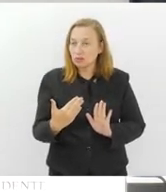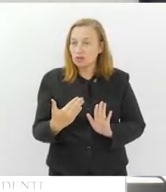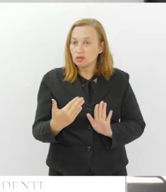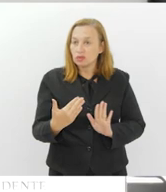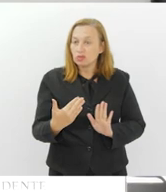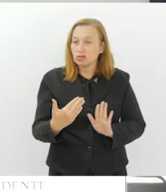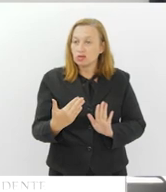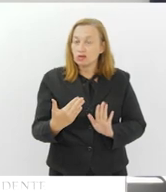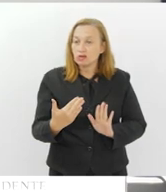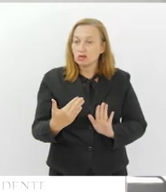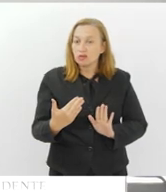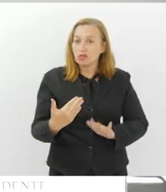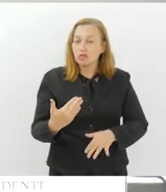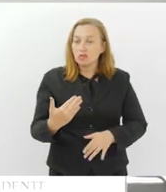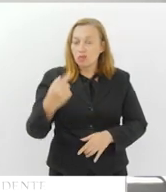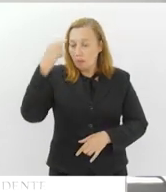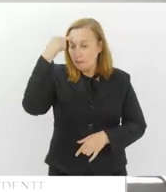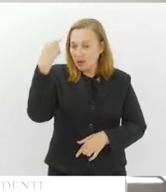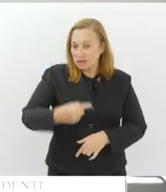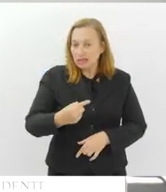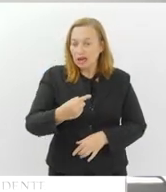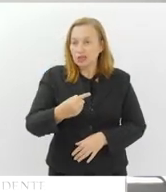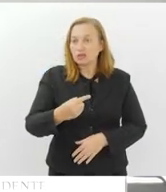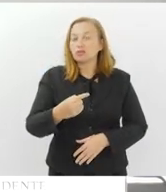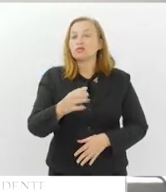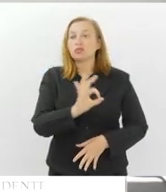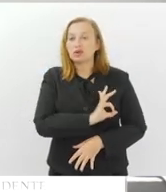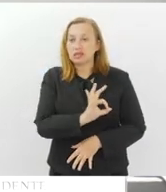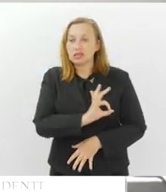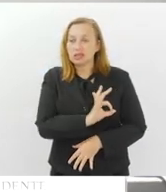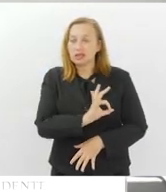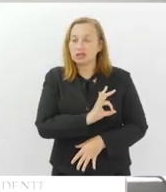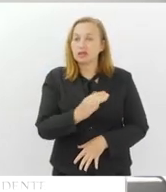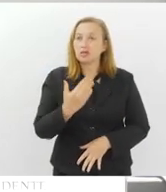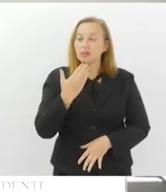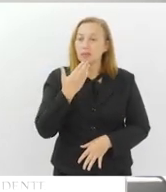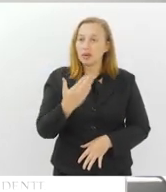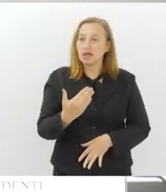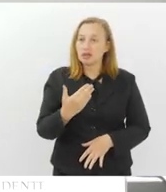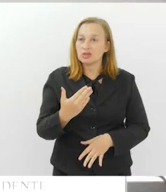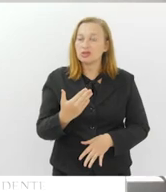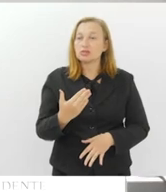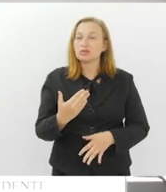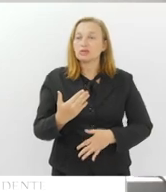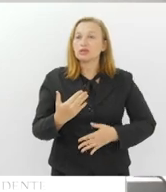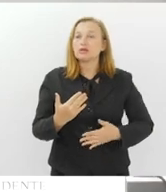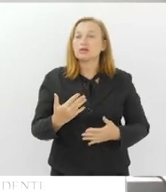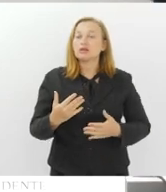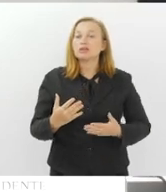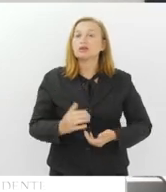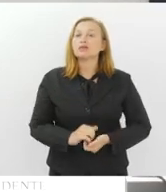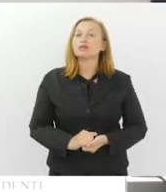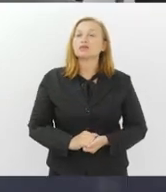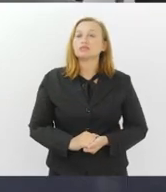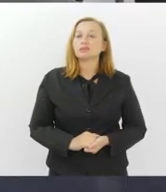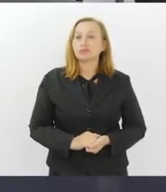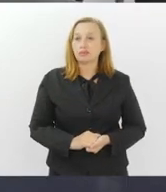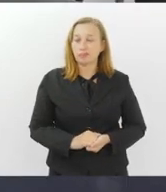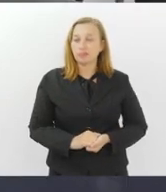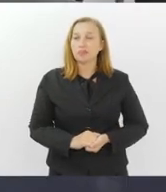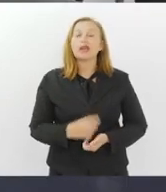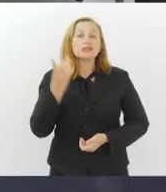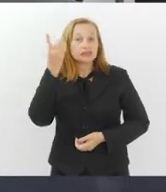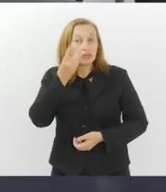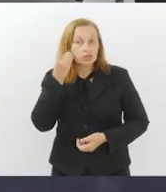com força policial, se necessário. Desde já, renovo meus protestos de elevada estima e consideração. Okay.